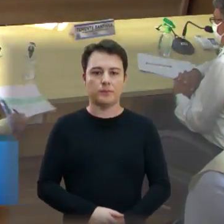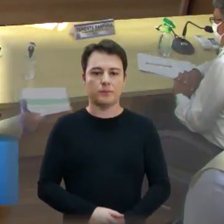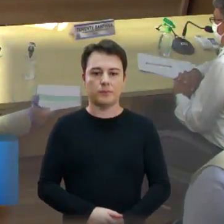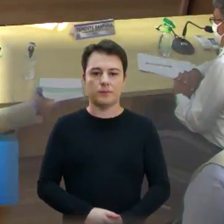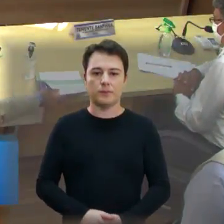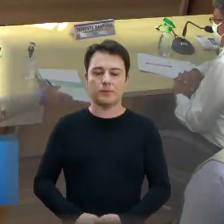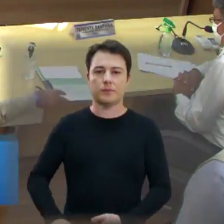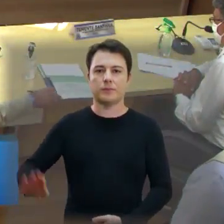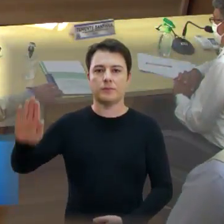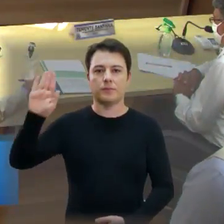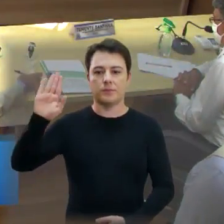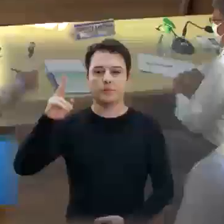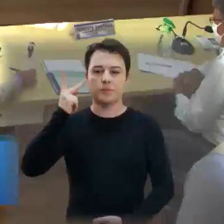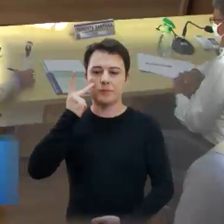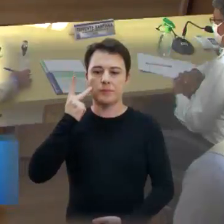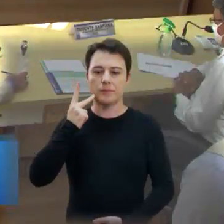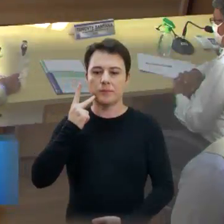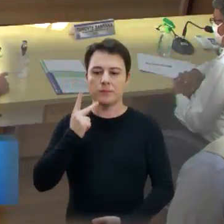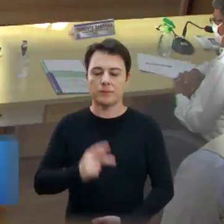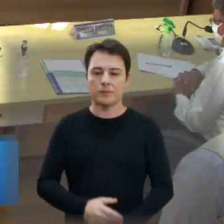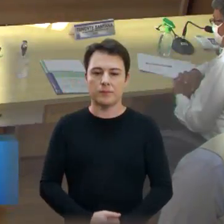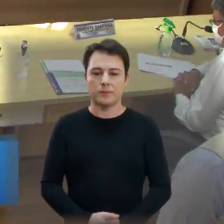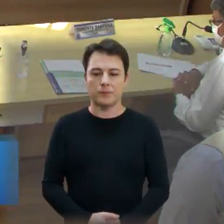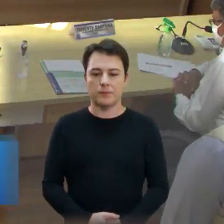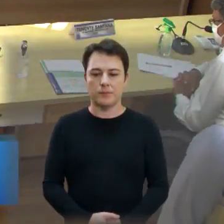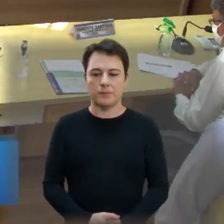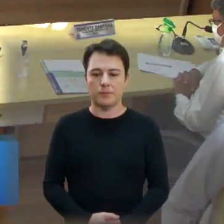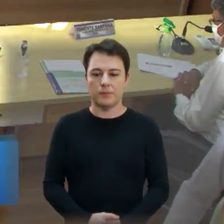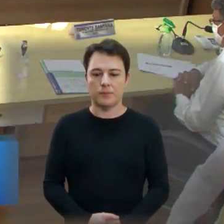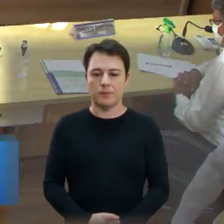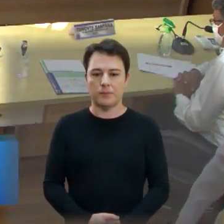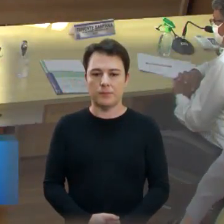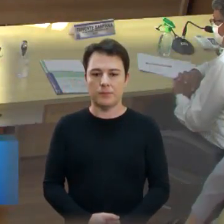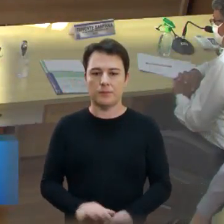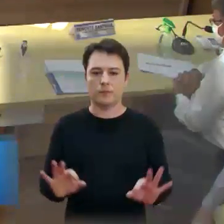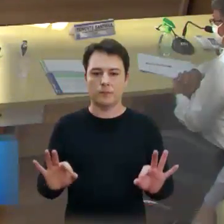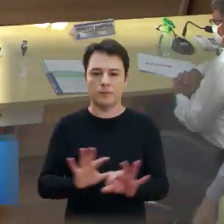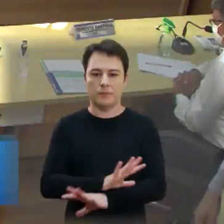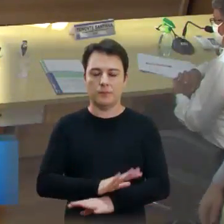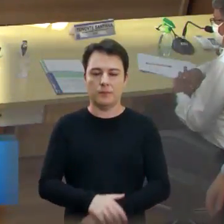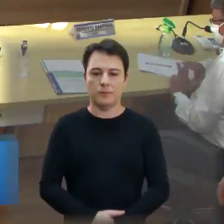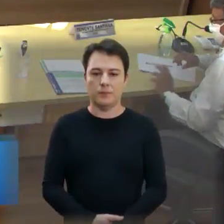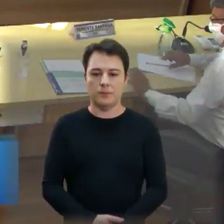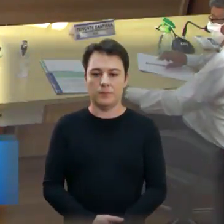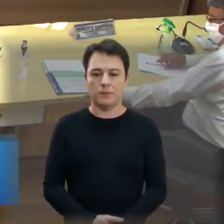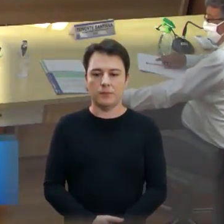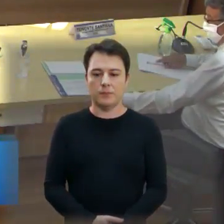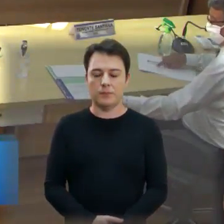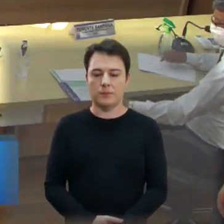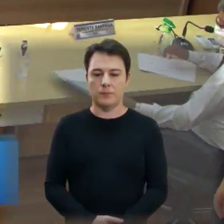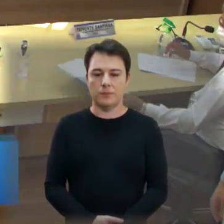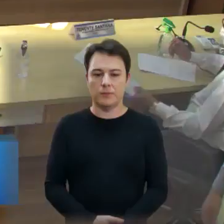se inscreve o vereador Paulo Landim. Encerradas as inscrições, com a palavra, Paulo Landim.